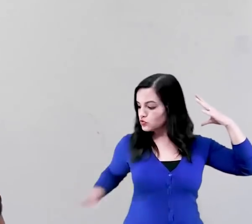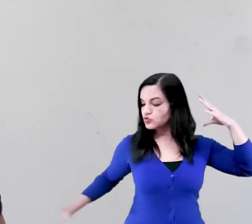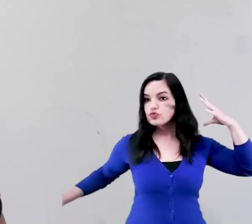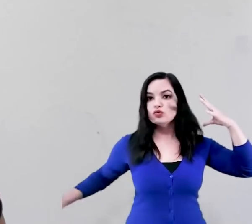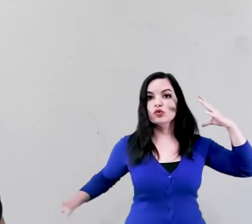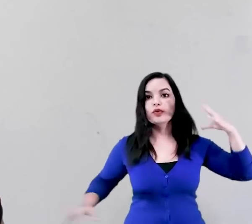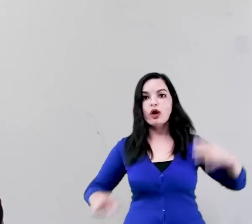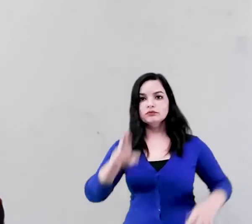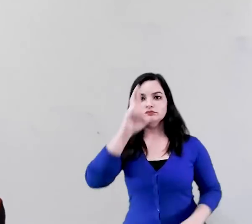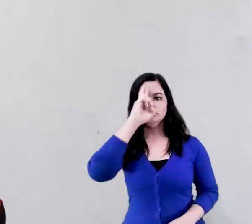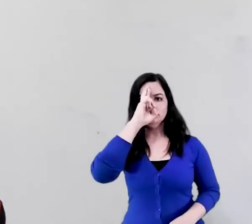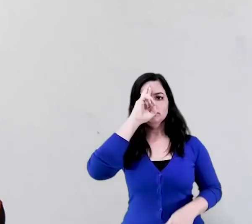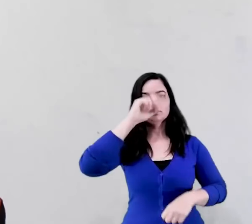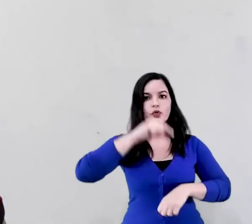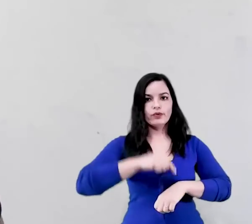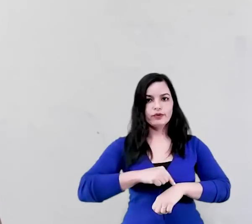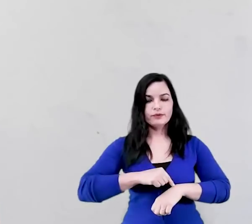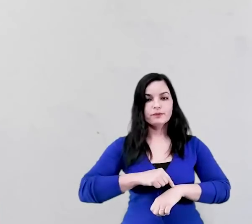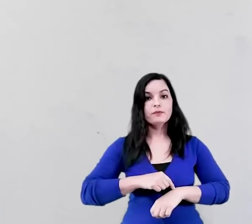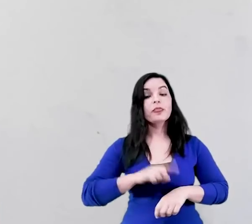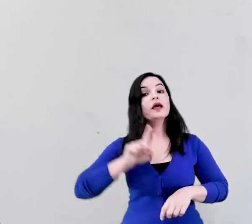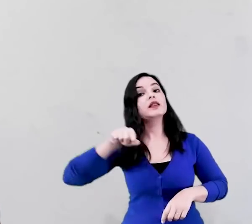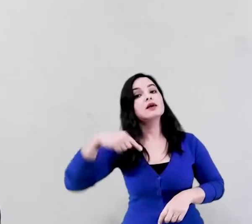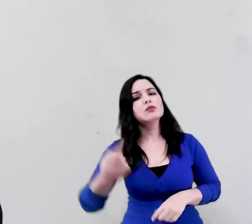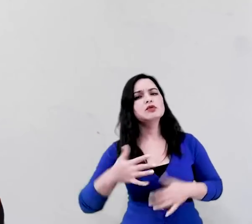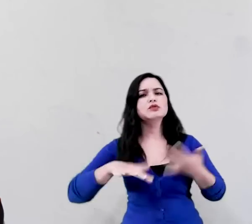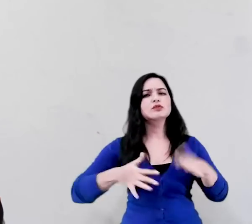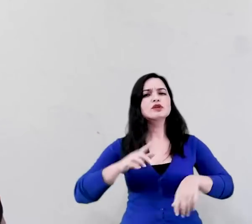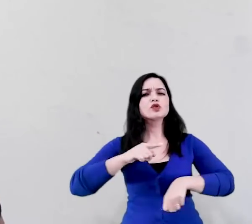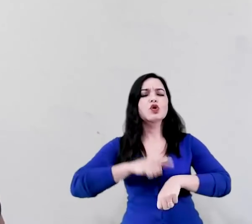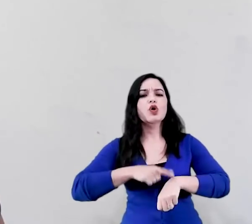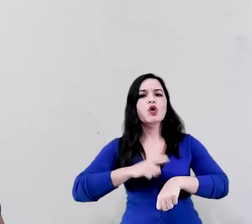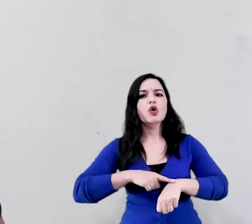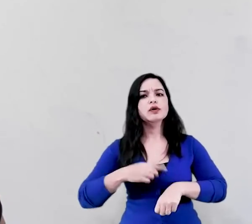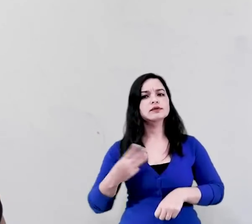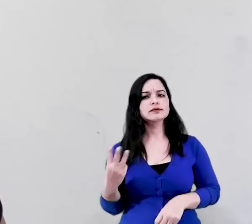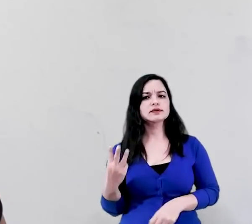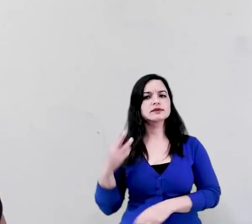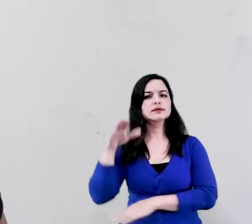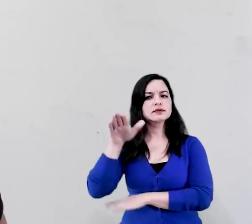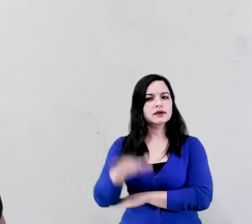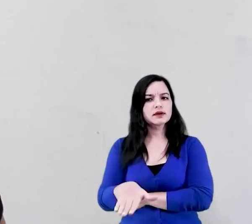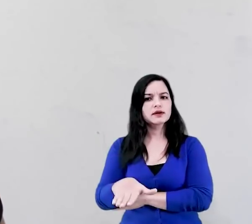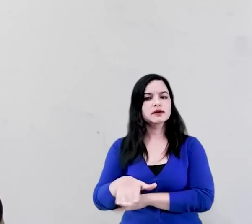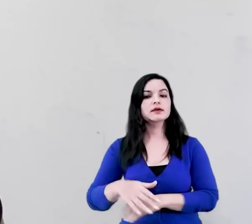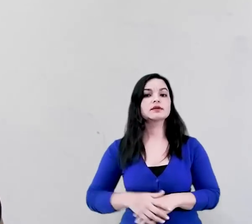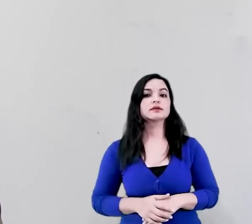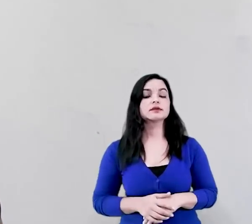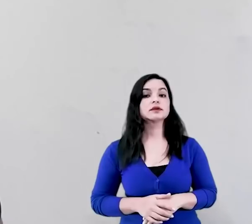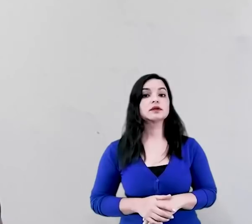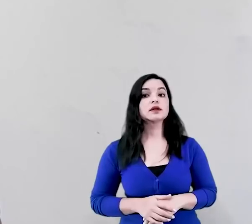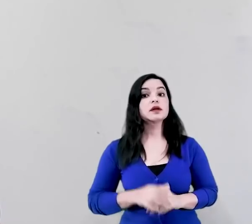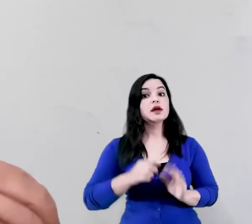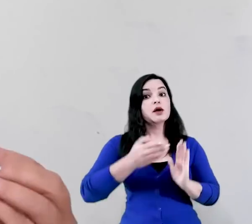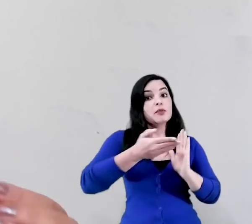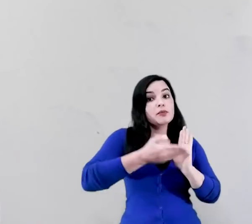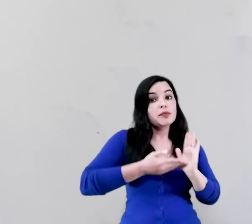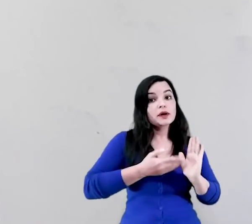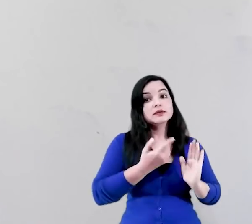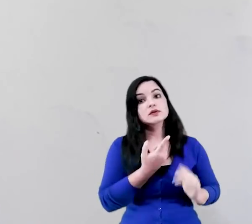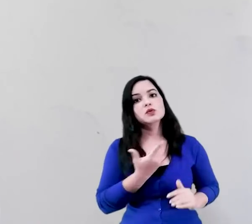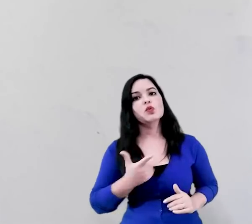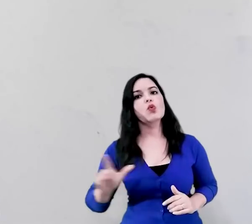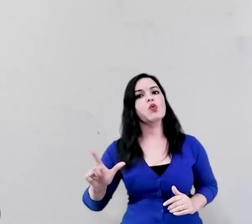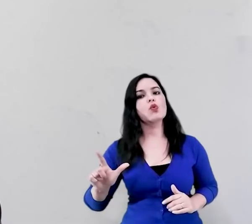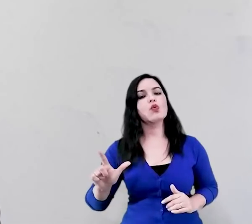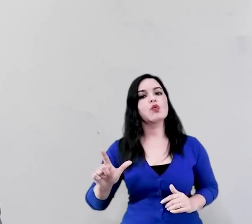Depois, marcar por volta das 14, 15 horas. E uma outra marcação no